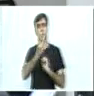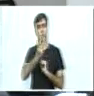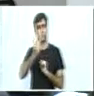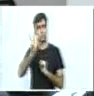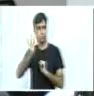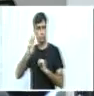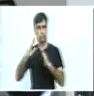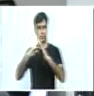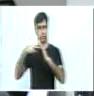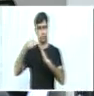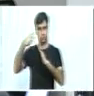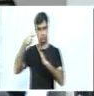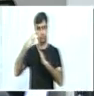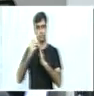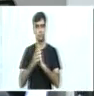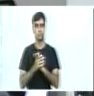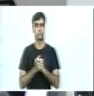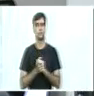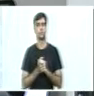Câmara.